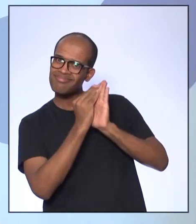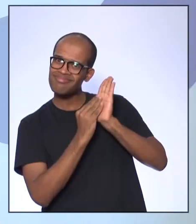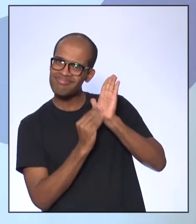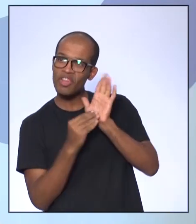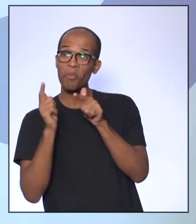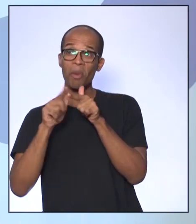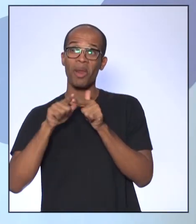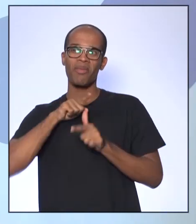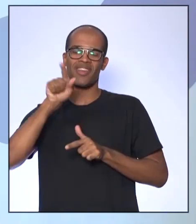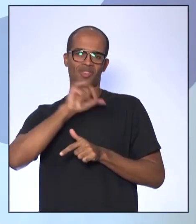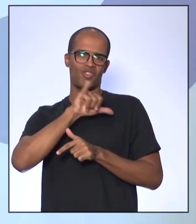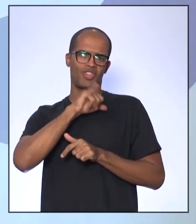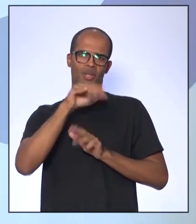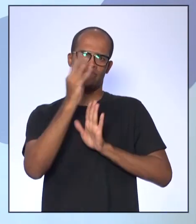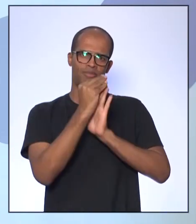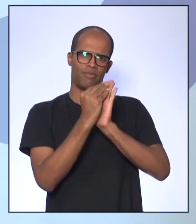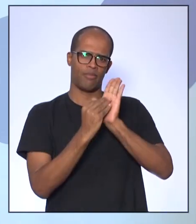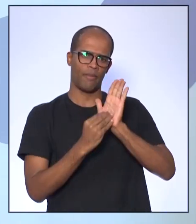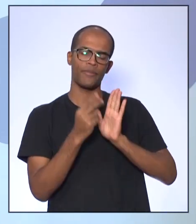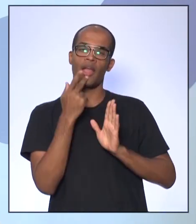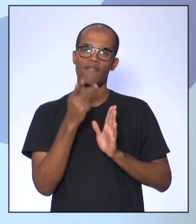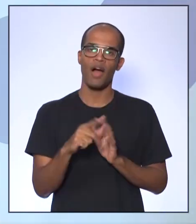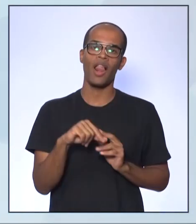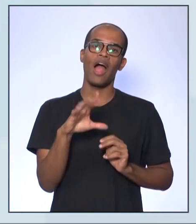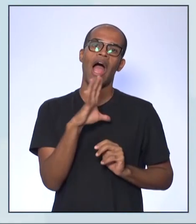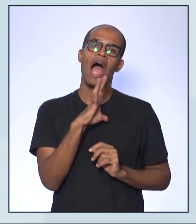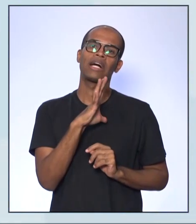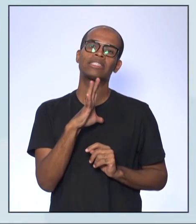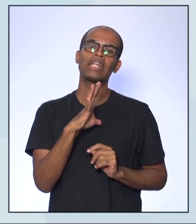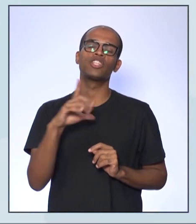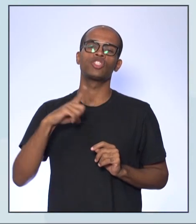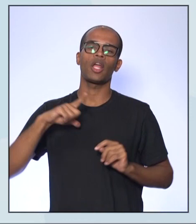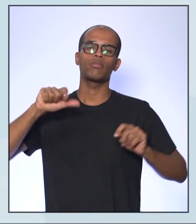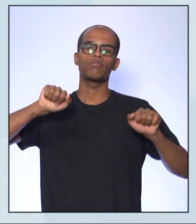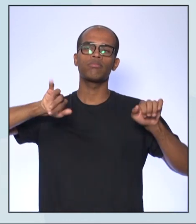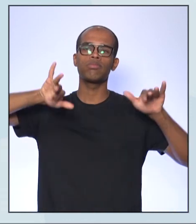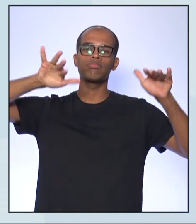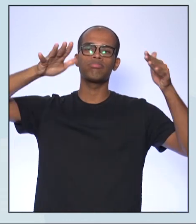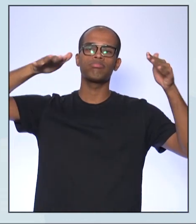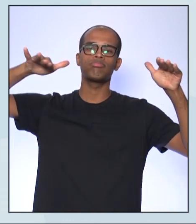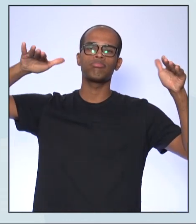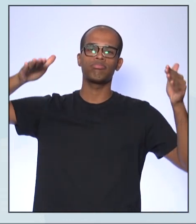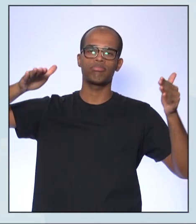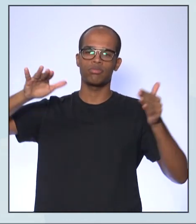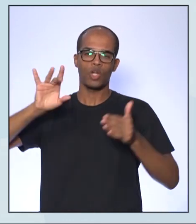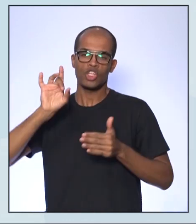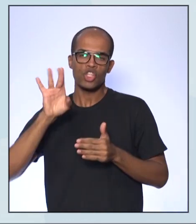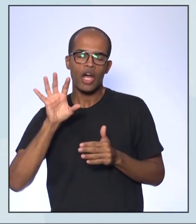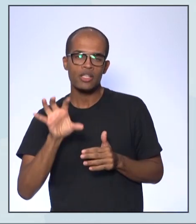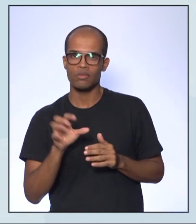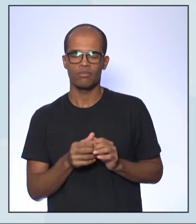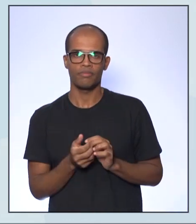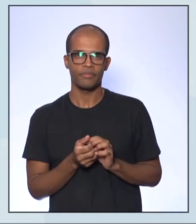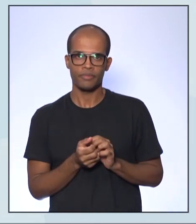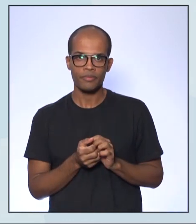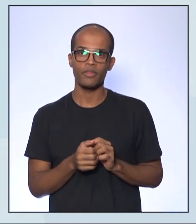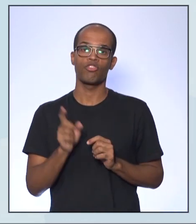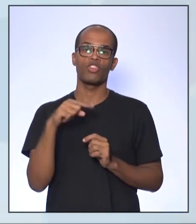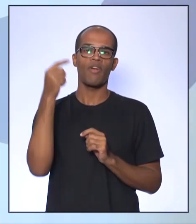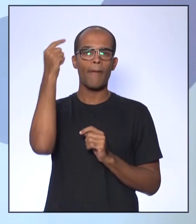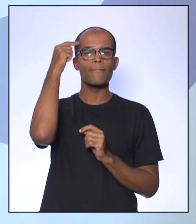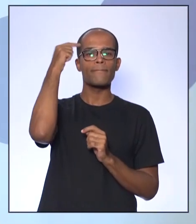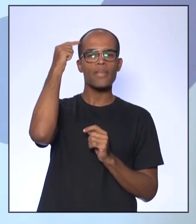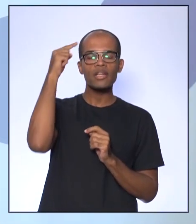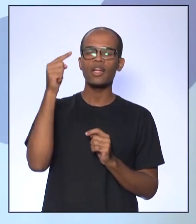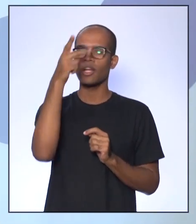Rio de Janeiro, né? Ele Exato. cita ali, ó, cidade cercada de montanhas e entre montanhas. E não só ele, se a gente for pensar até nos compositores